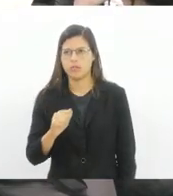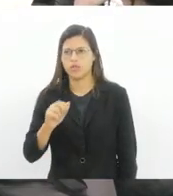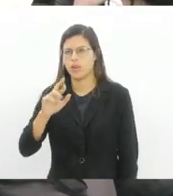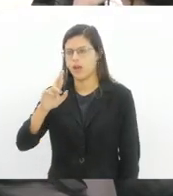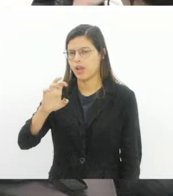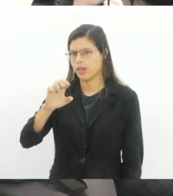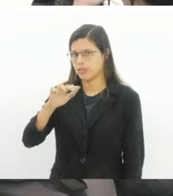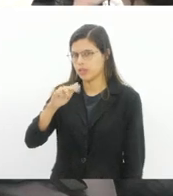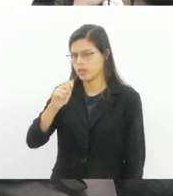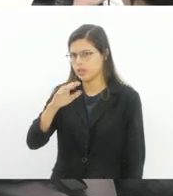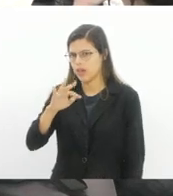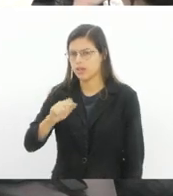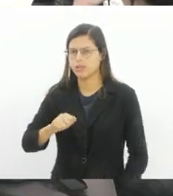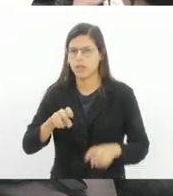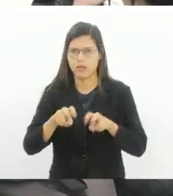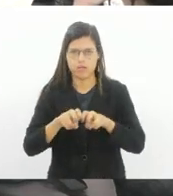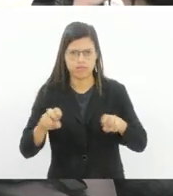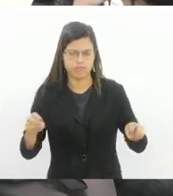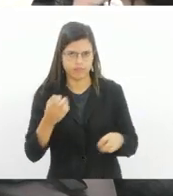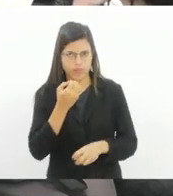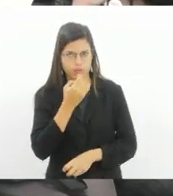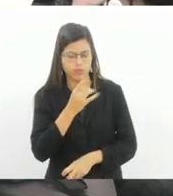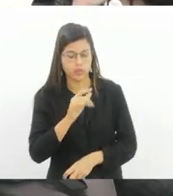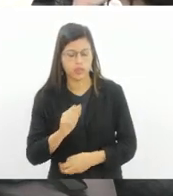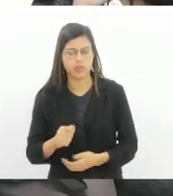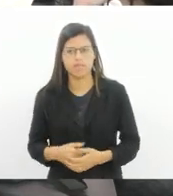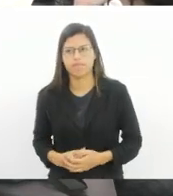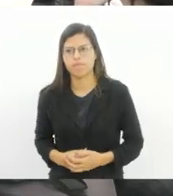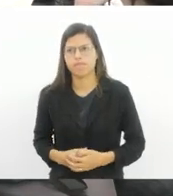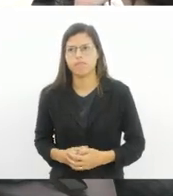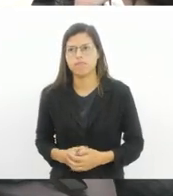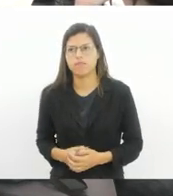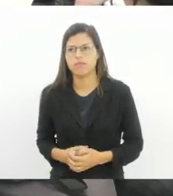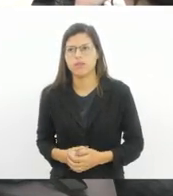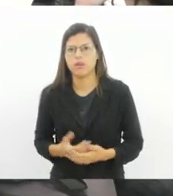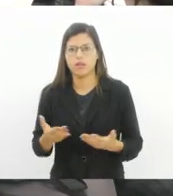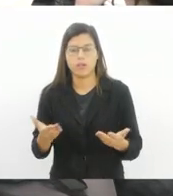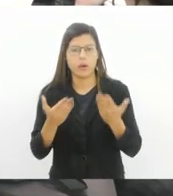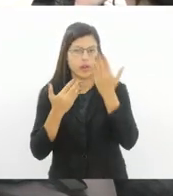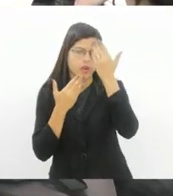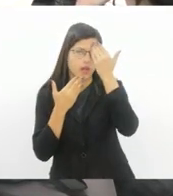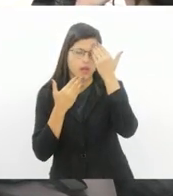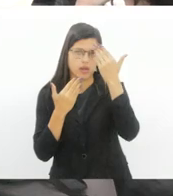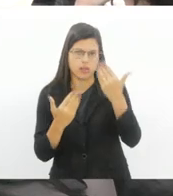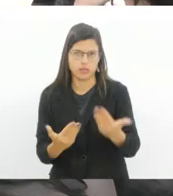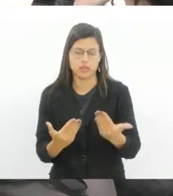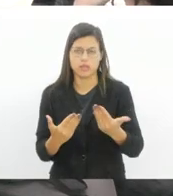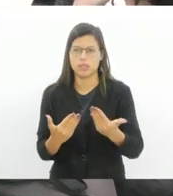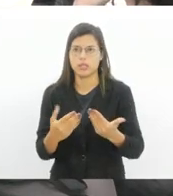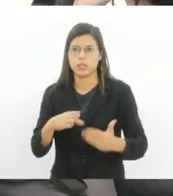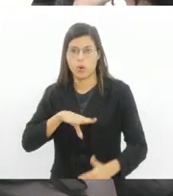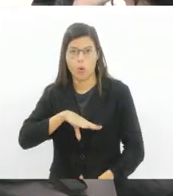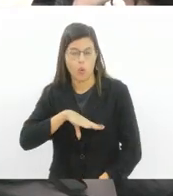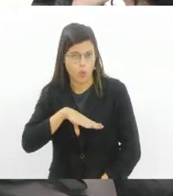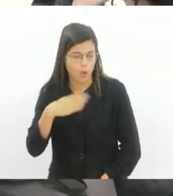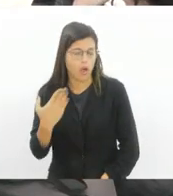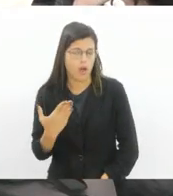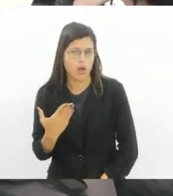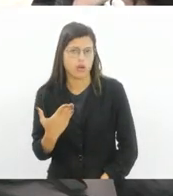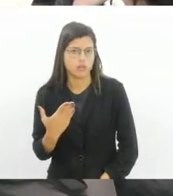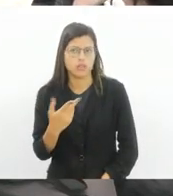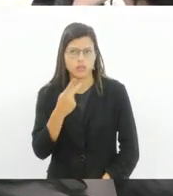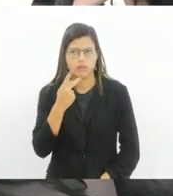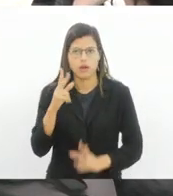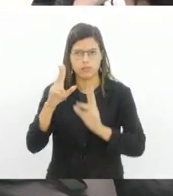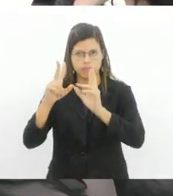bom dia a toda a mesa. Queria agradecer, né, pela coragem também de trazer esse